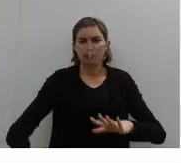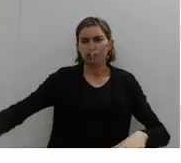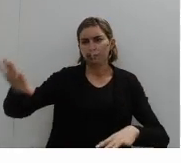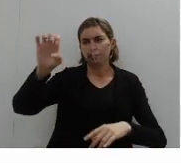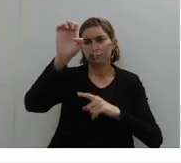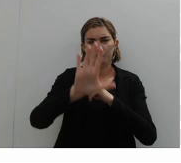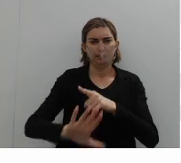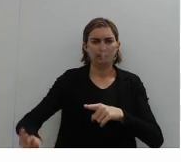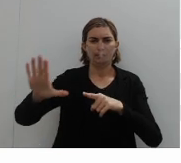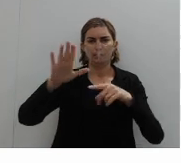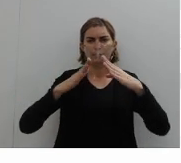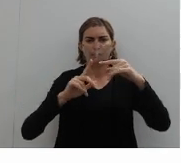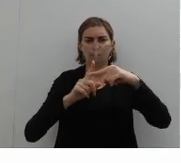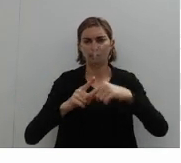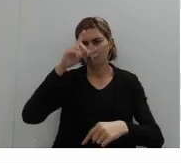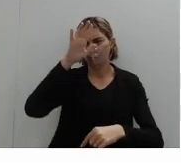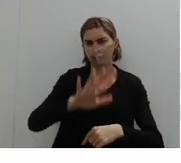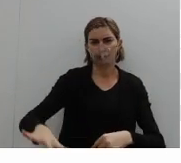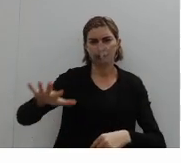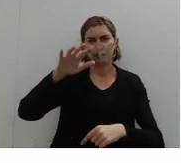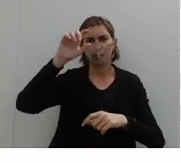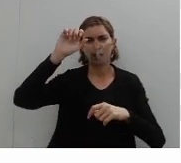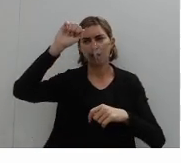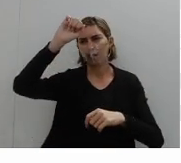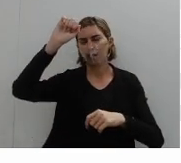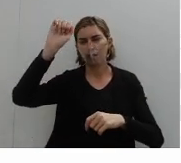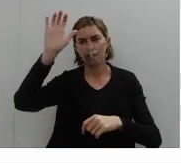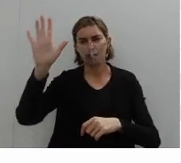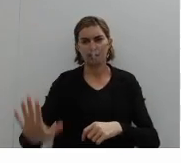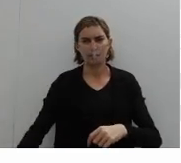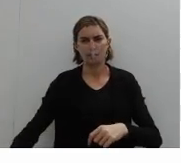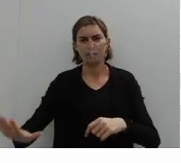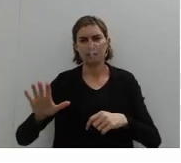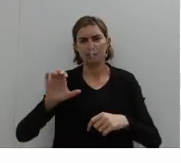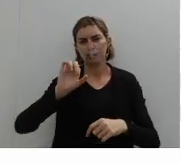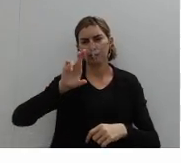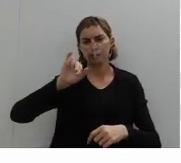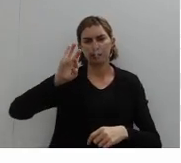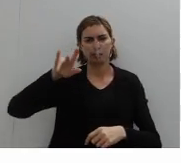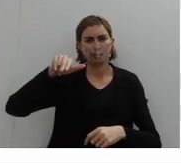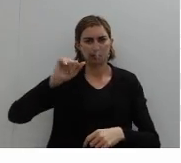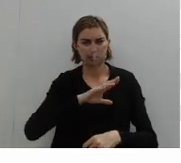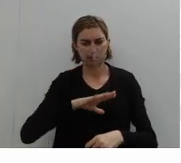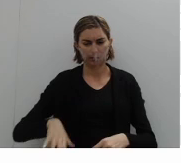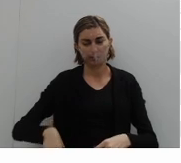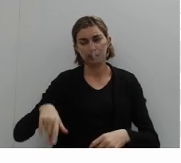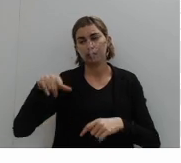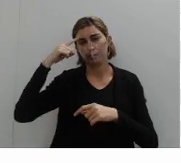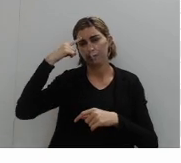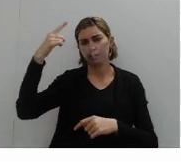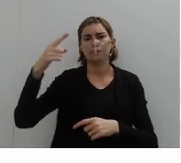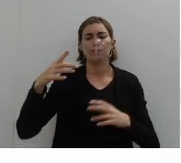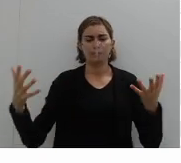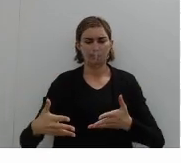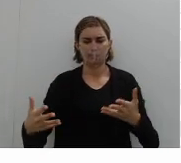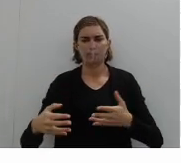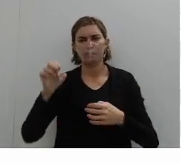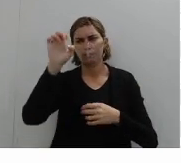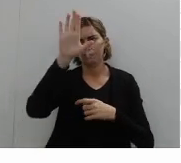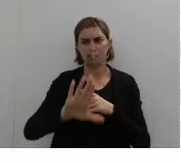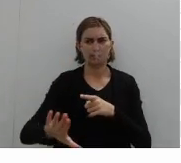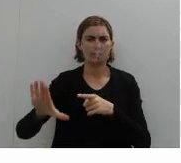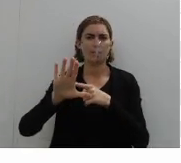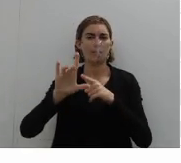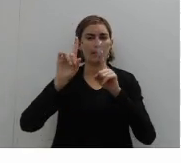Europa. A igreja dominava uma parte da Ásia com o cristianismo, certo? Então, a ideia agora desses